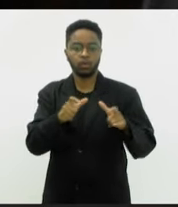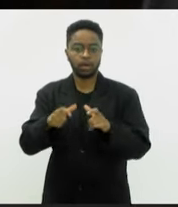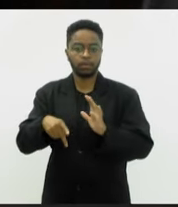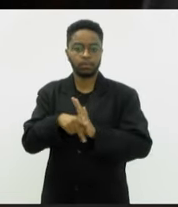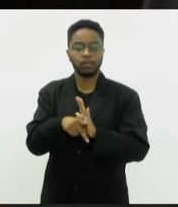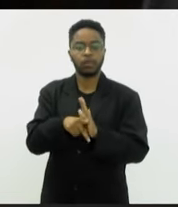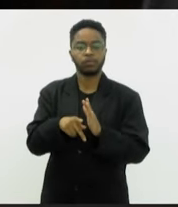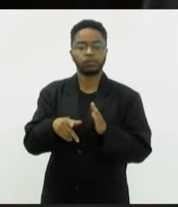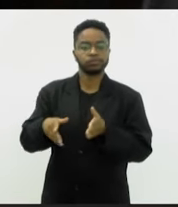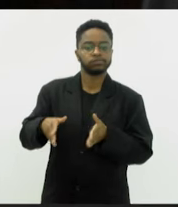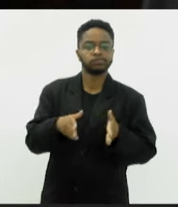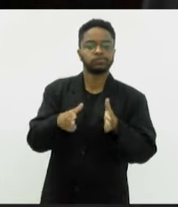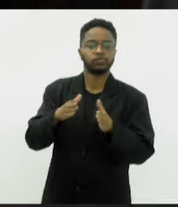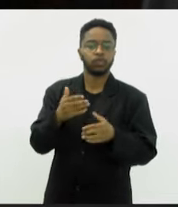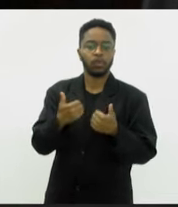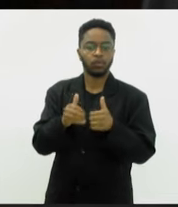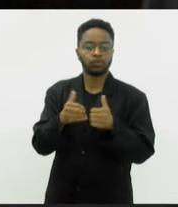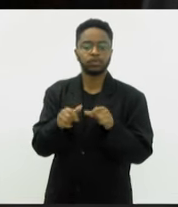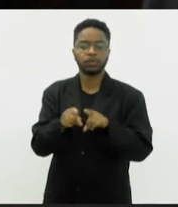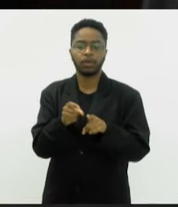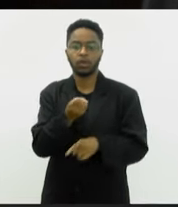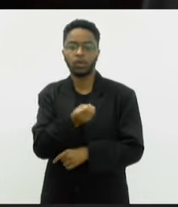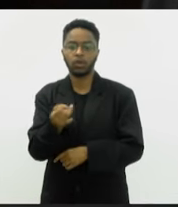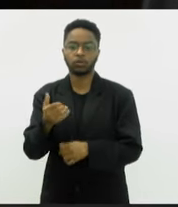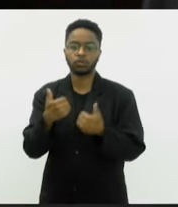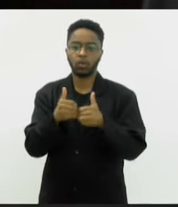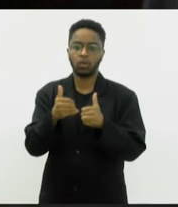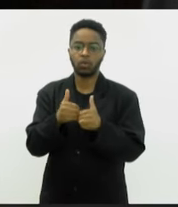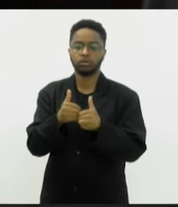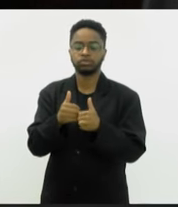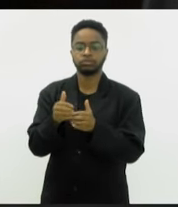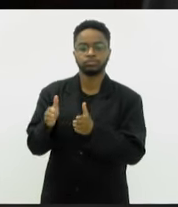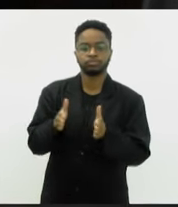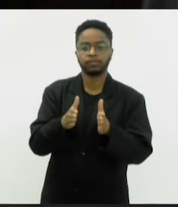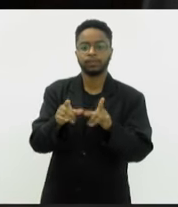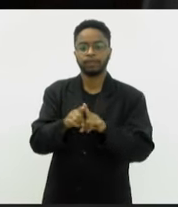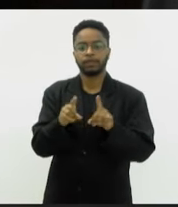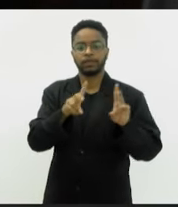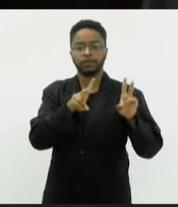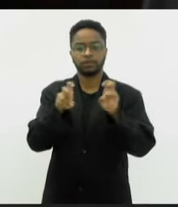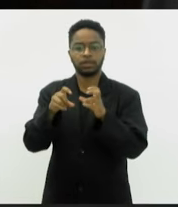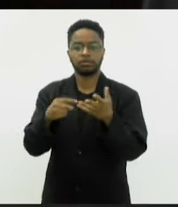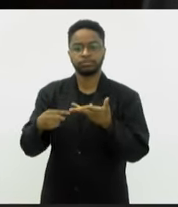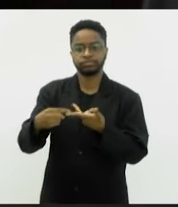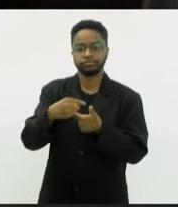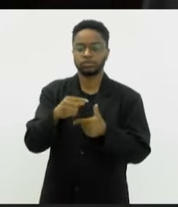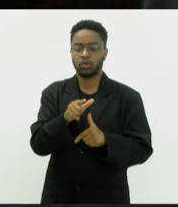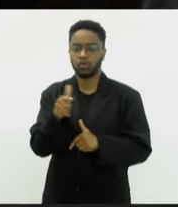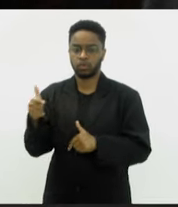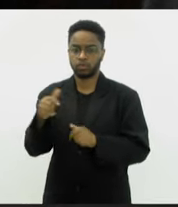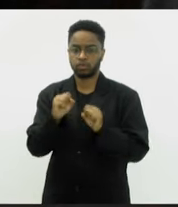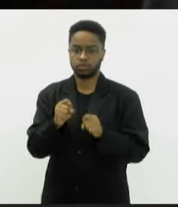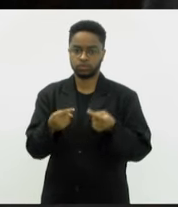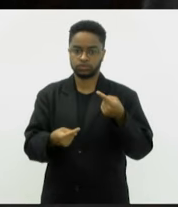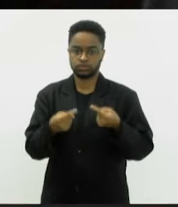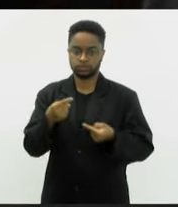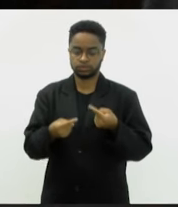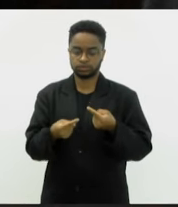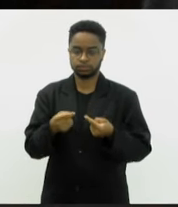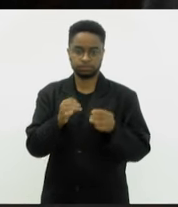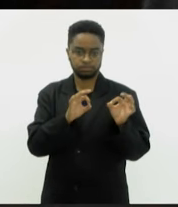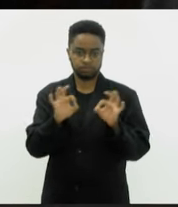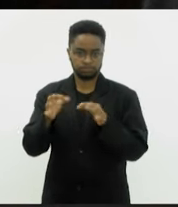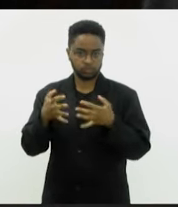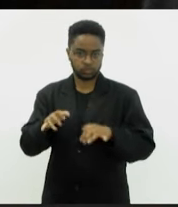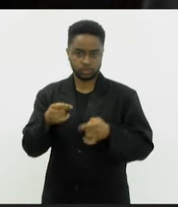do número de veículos disponíveis e dá outras providências na forma que menciona. Em discussão, não havendo quem